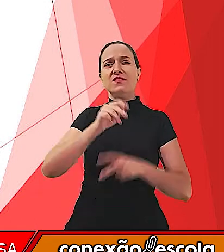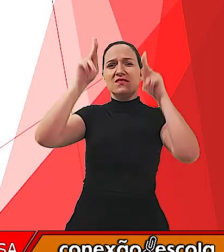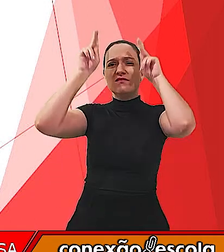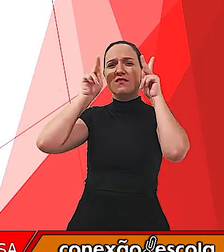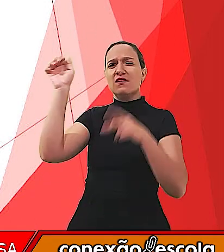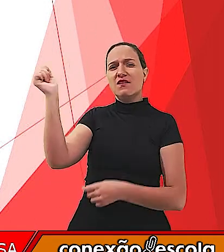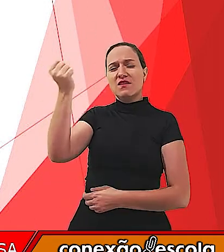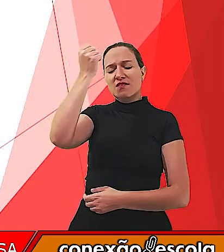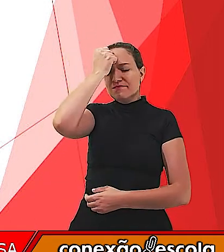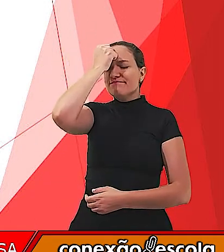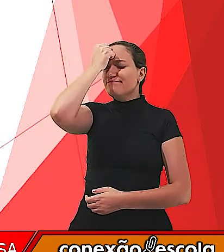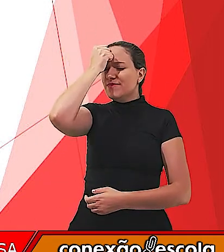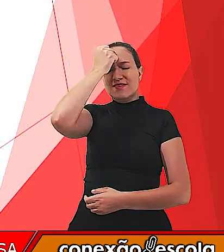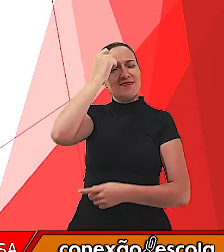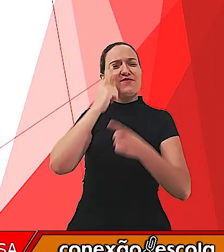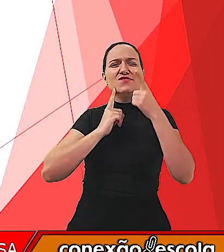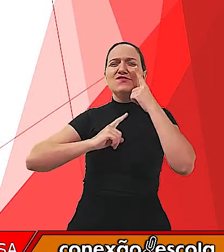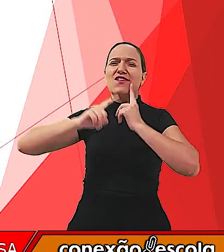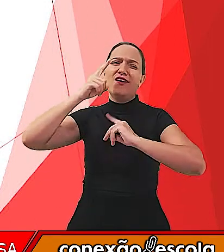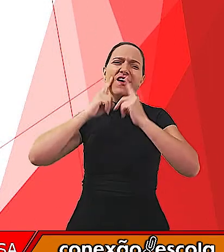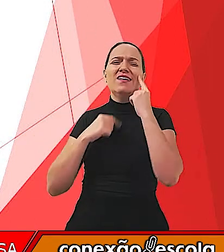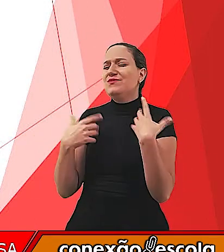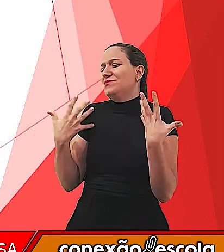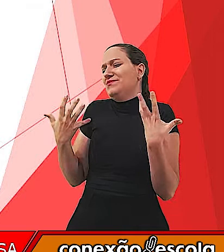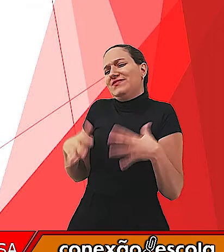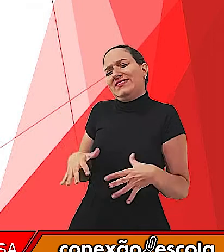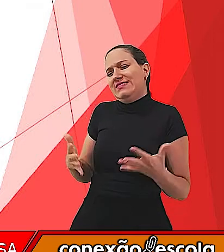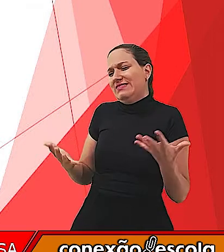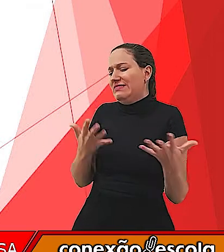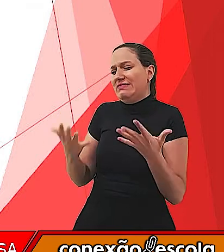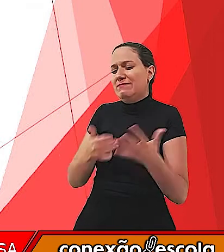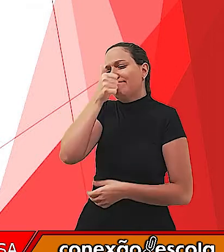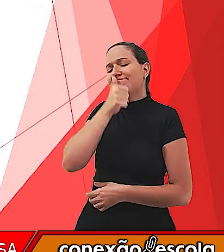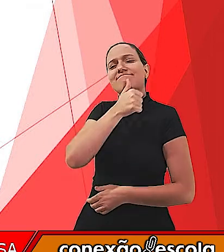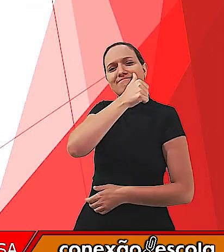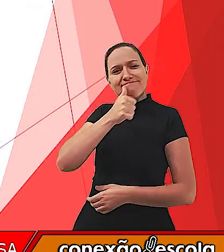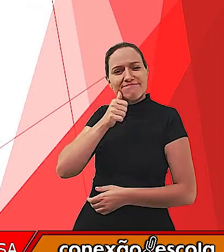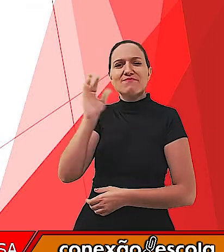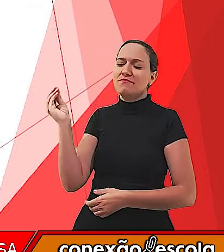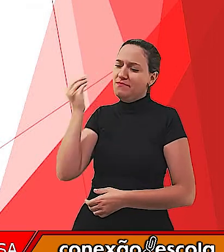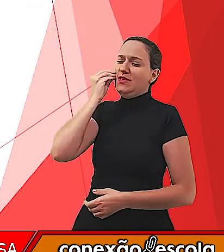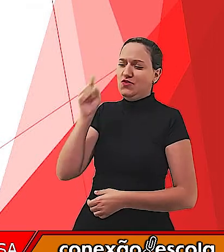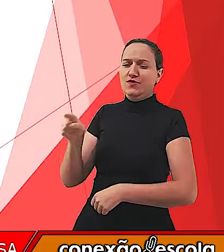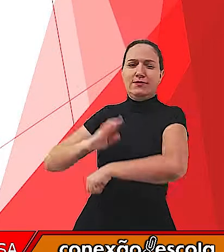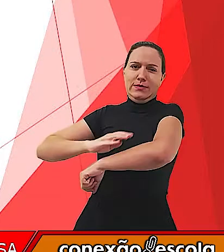Arrependida, a princesa começou a chorar e disse que ia cumprir a palavra dada ao sapo.